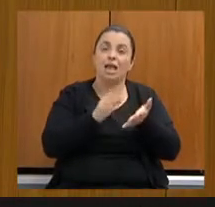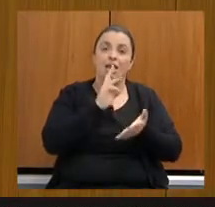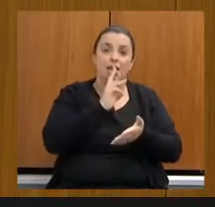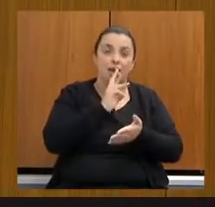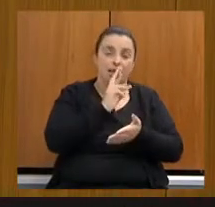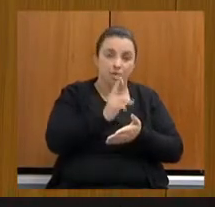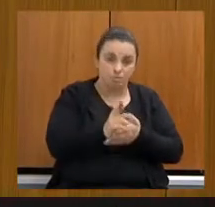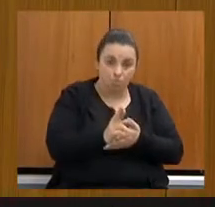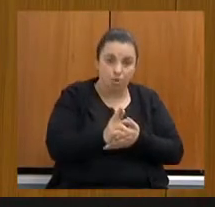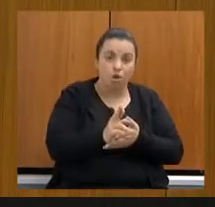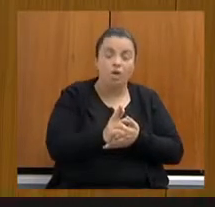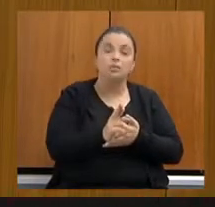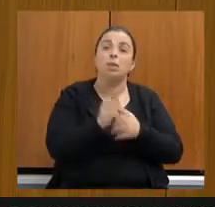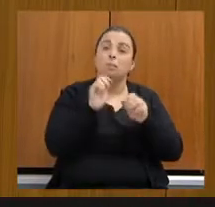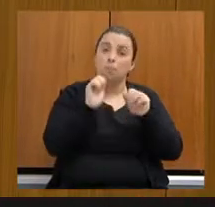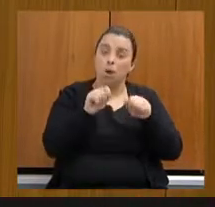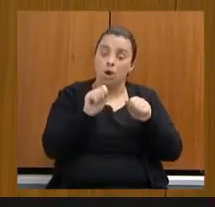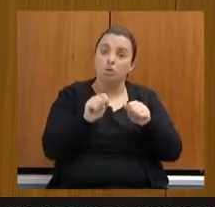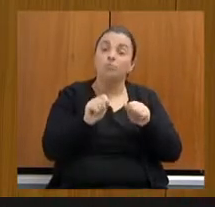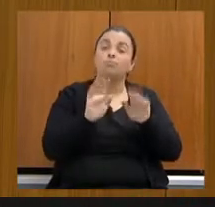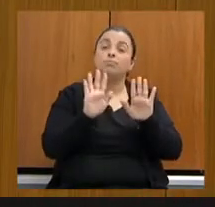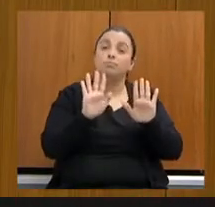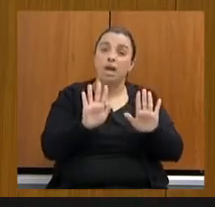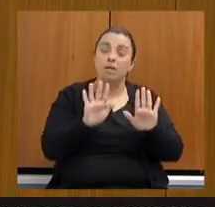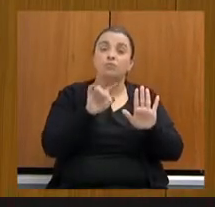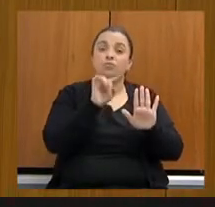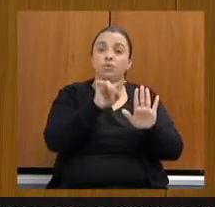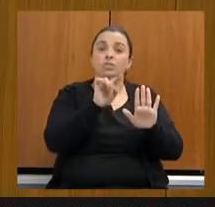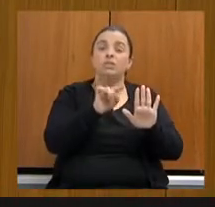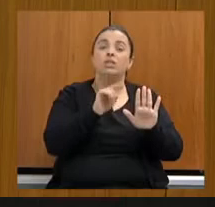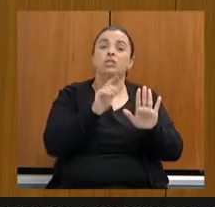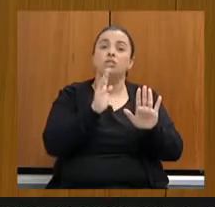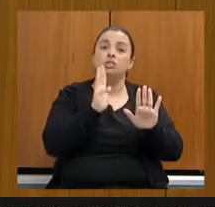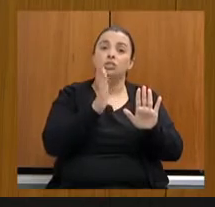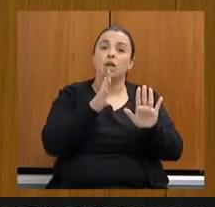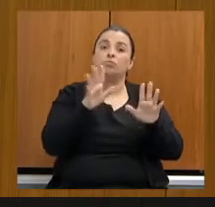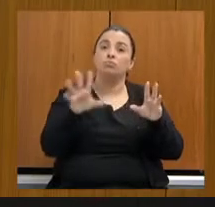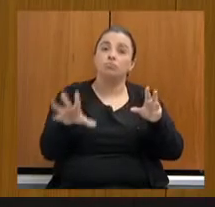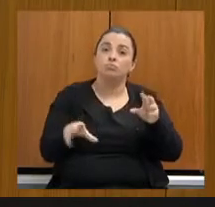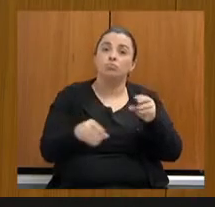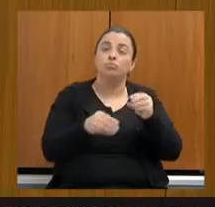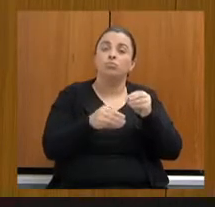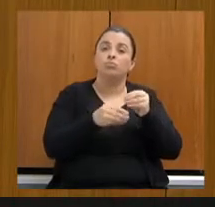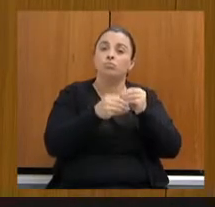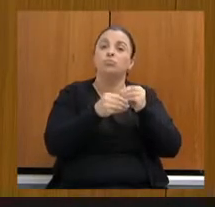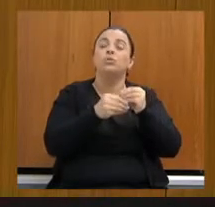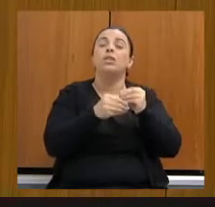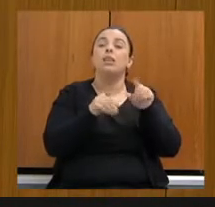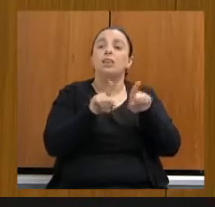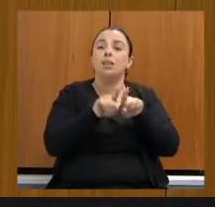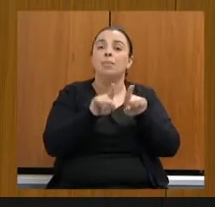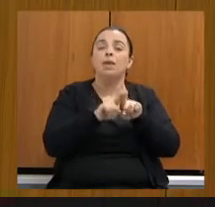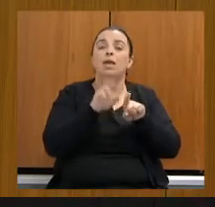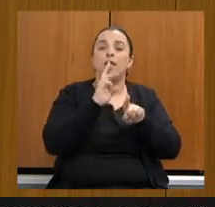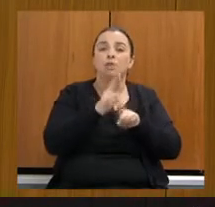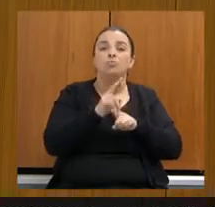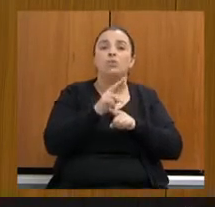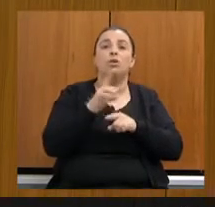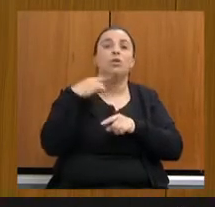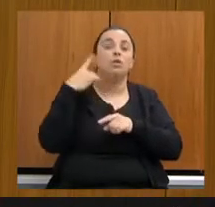resposta ao deputado Cristiano Silveira vossa excelência poderá fazer a resposta do deputado Jean